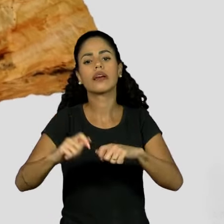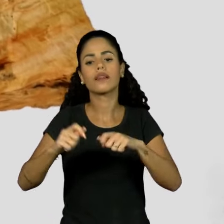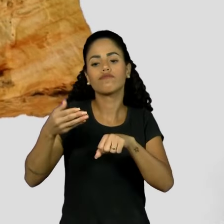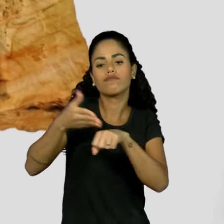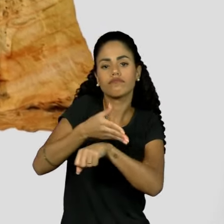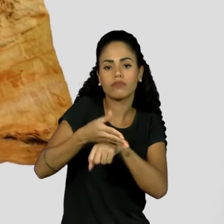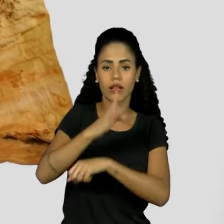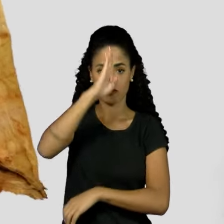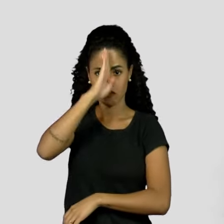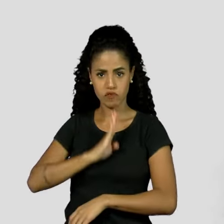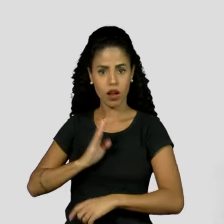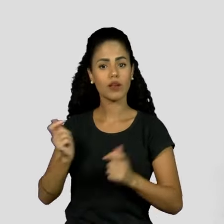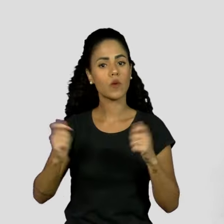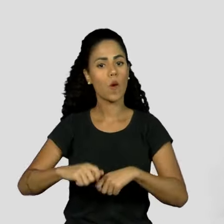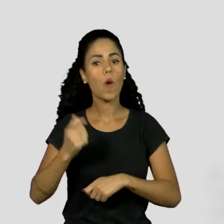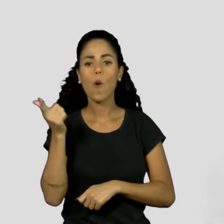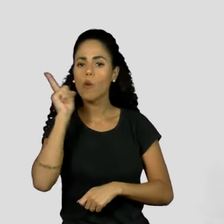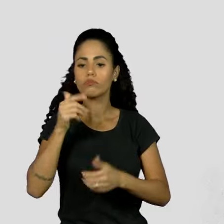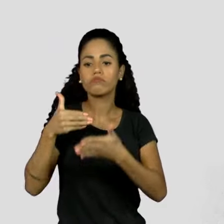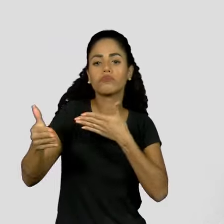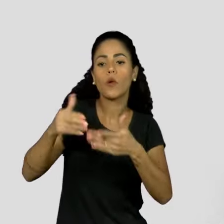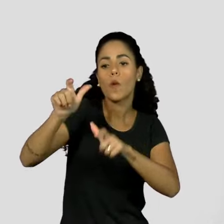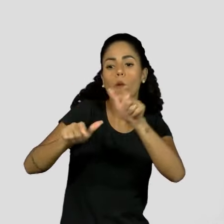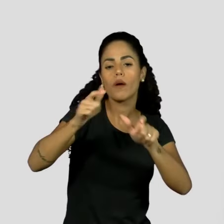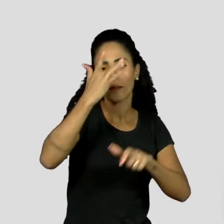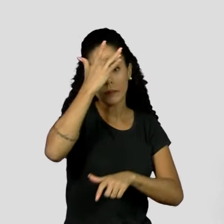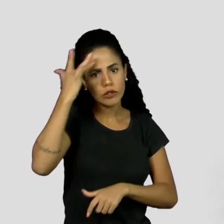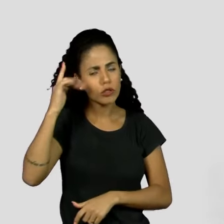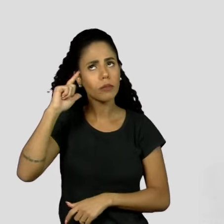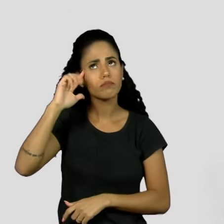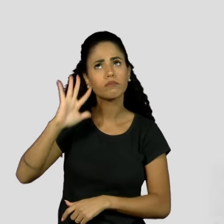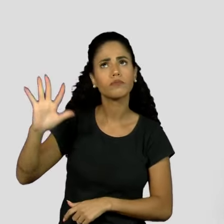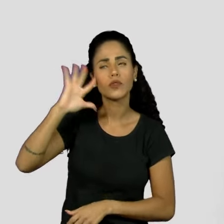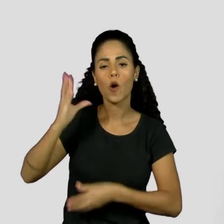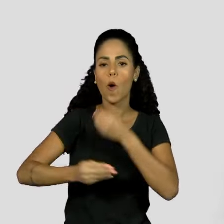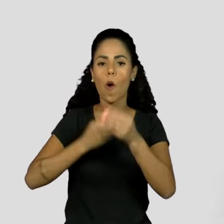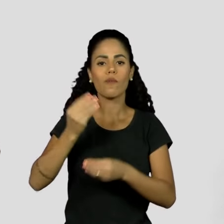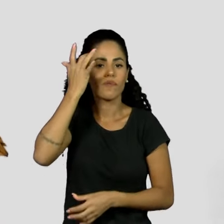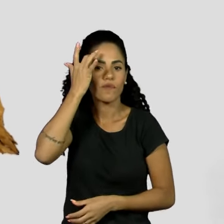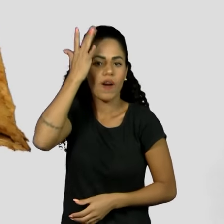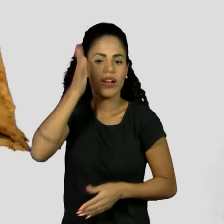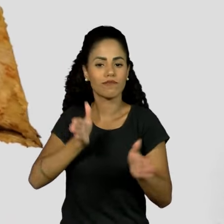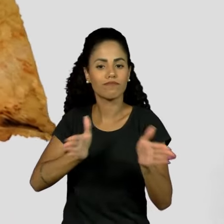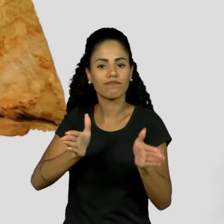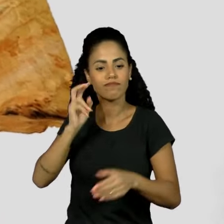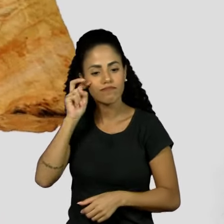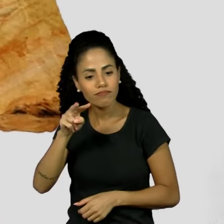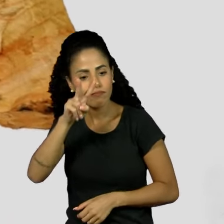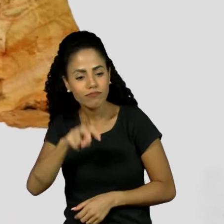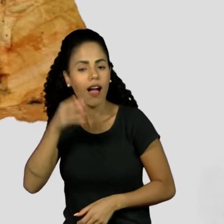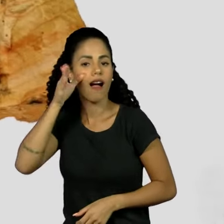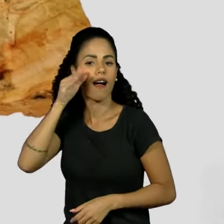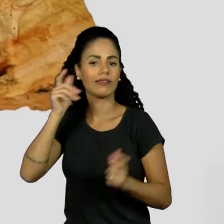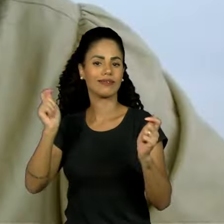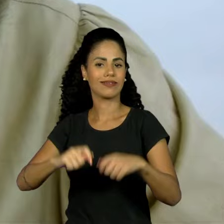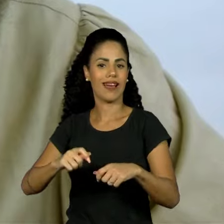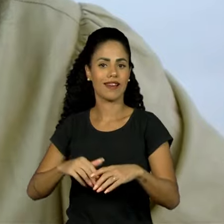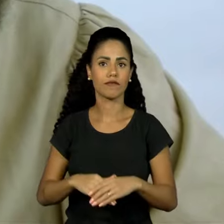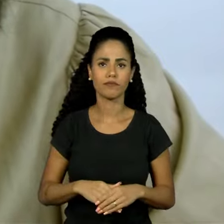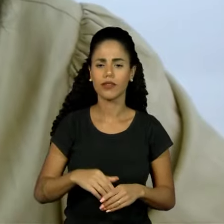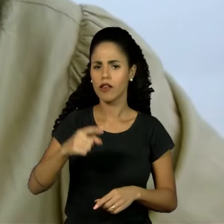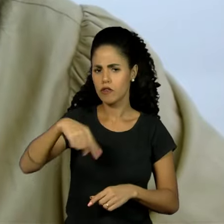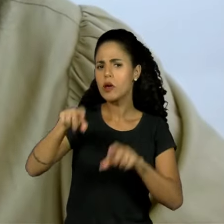acessado gratuitamente por qualquer pessoa e foi pensado para ser facilmente navegado. Todo mundo